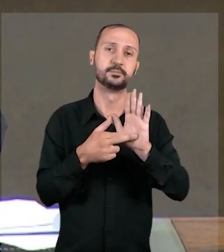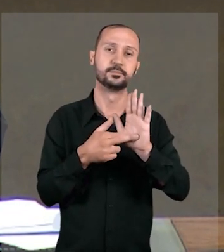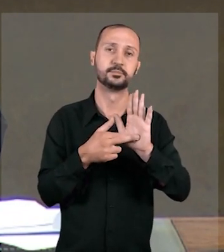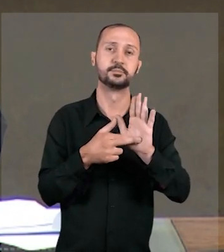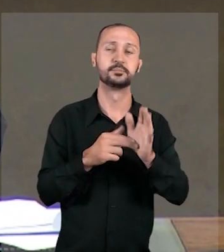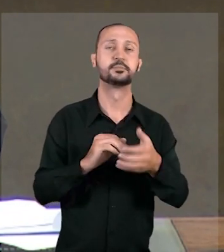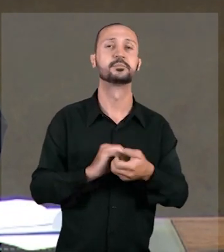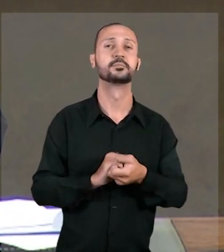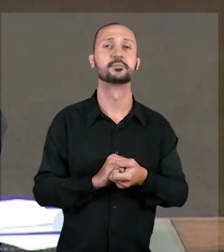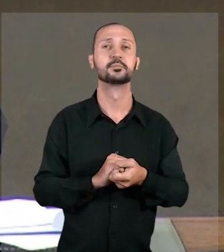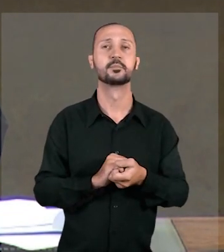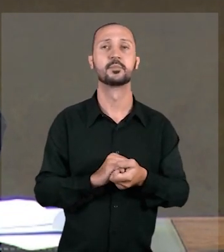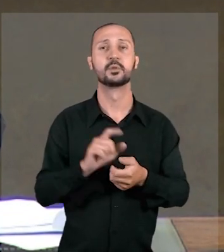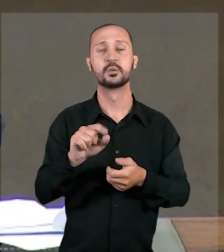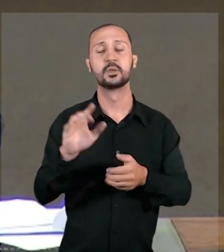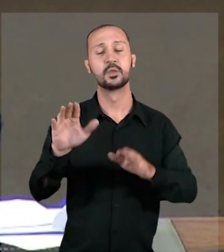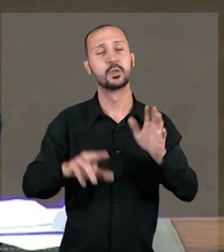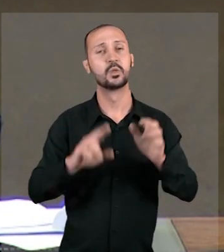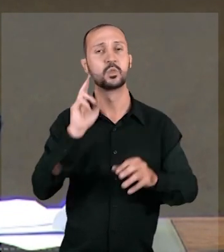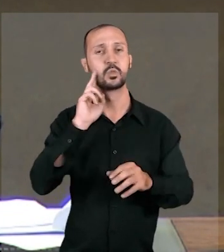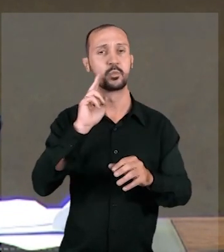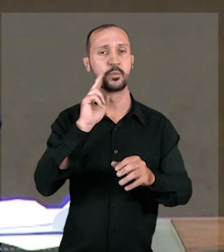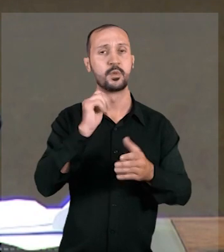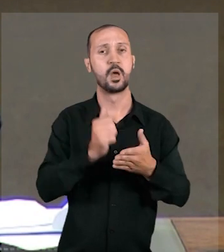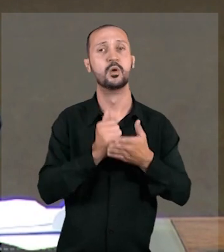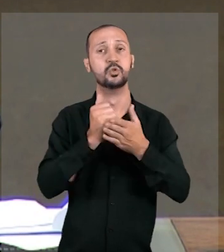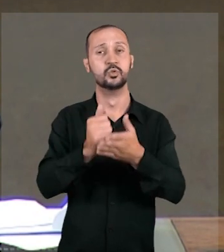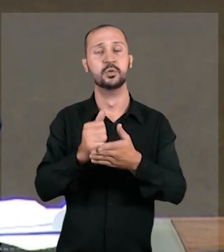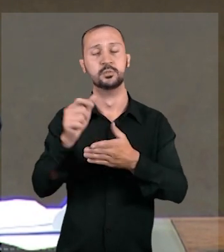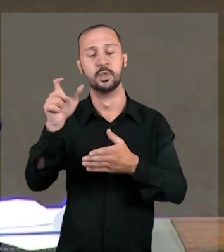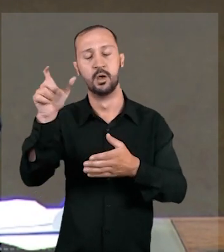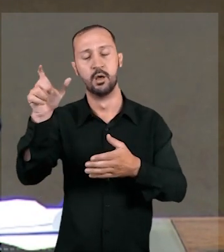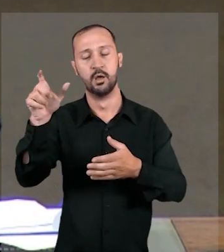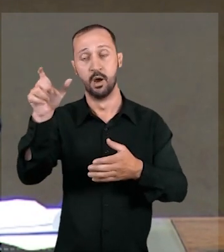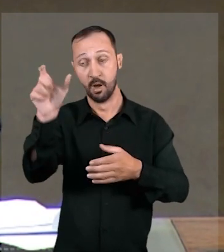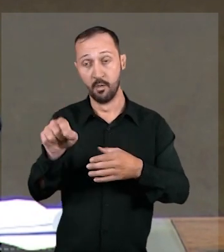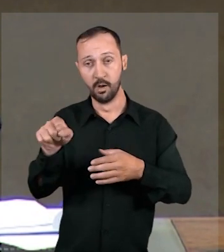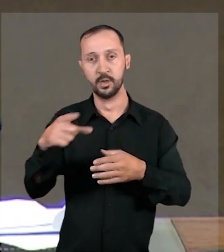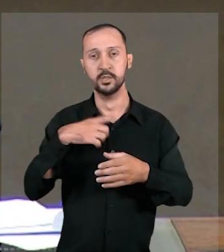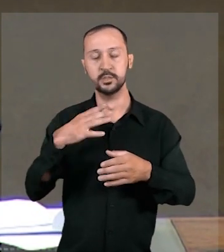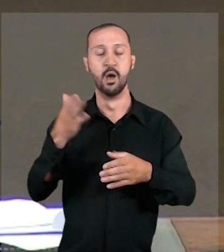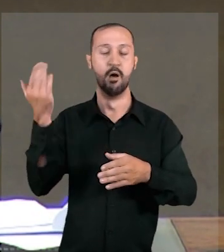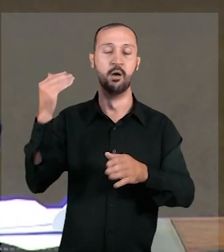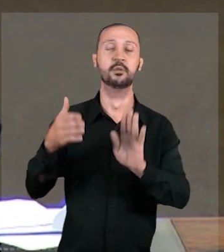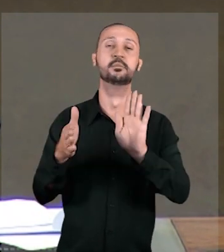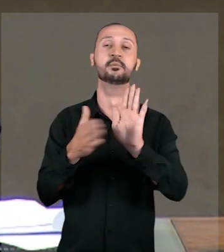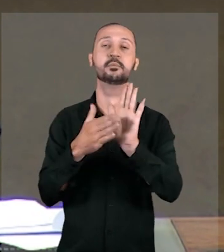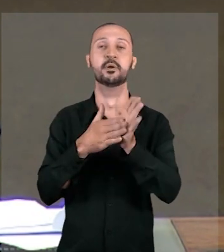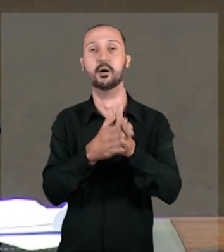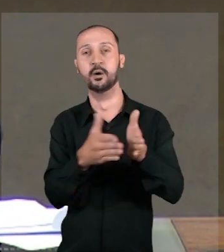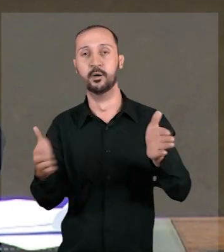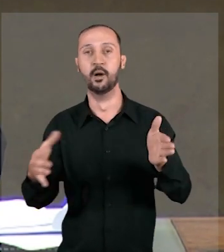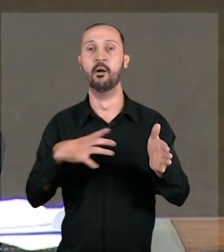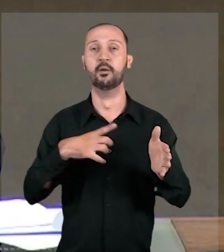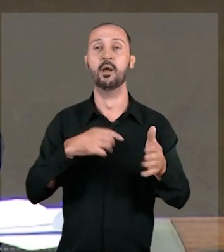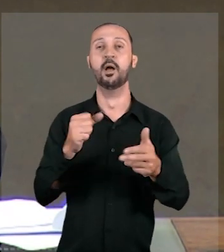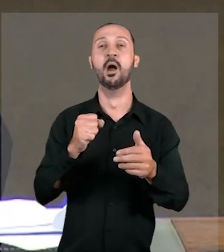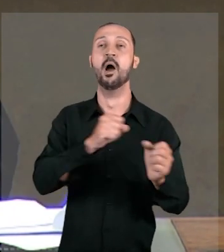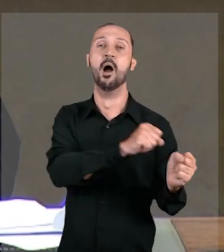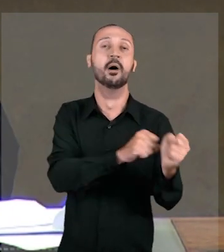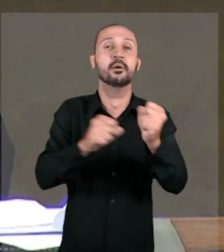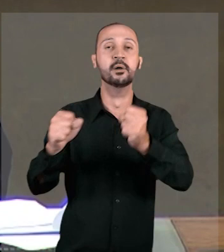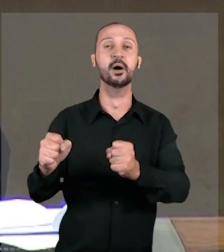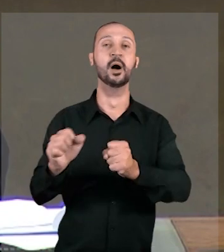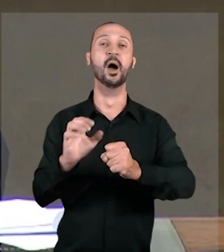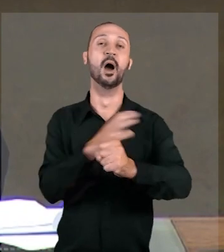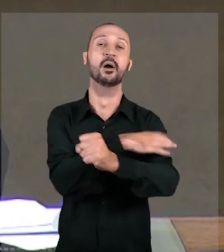estabelecidas pelos partidos, o que geralmente favorece quem já tem mandato e poder nas estruturas partidárias,